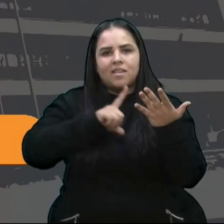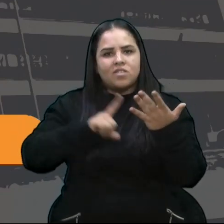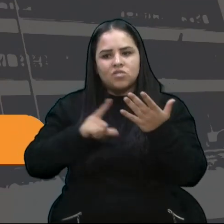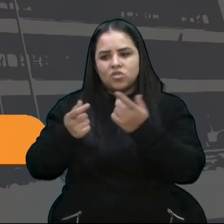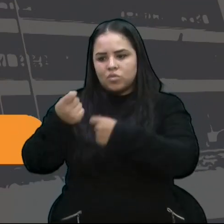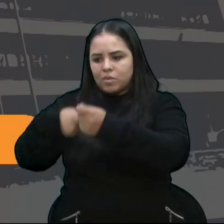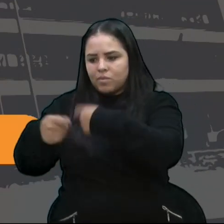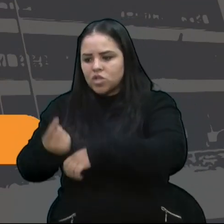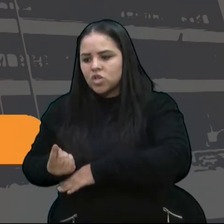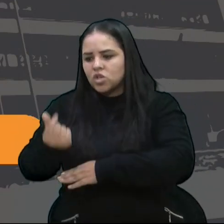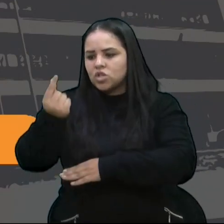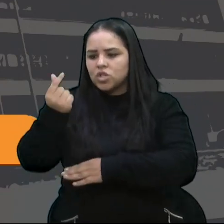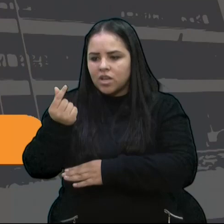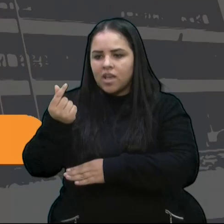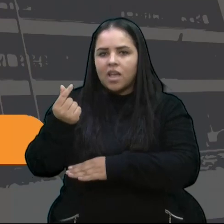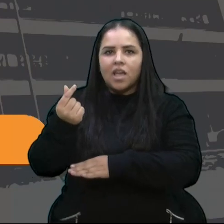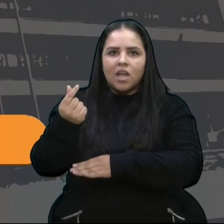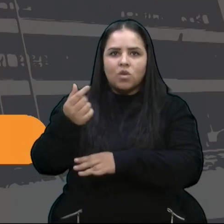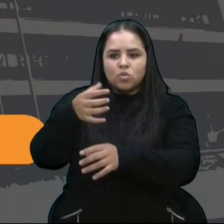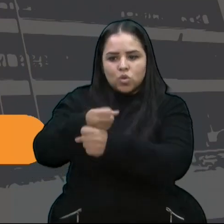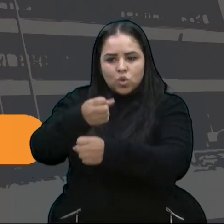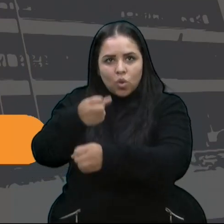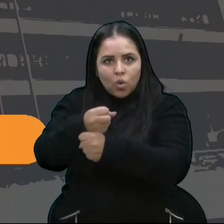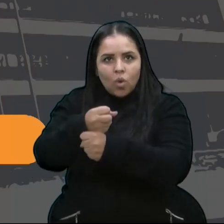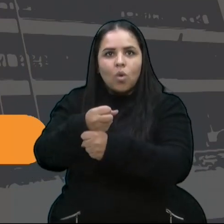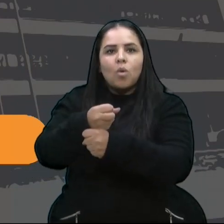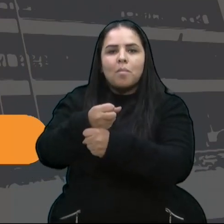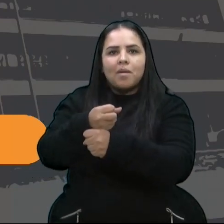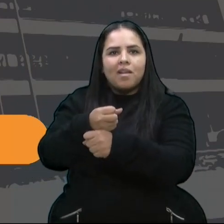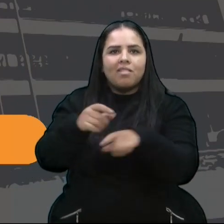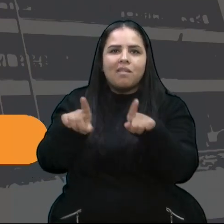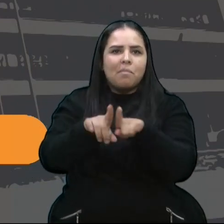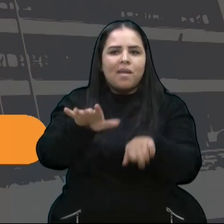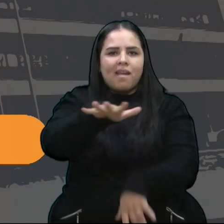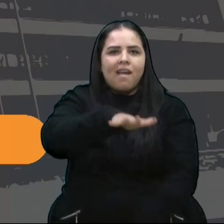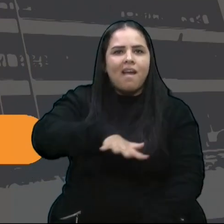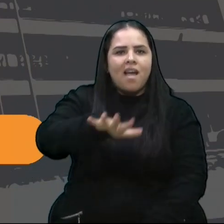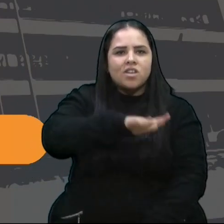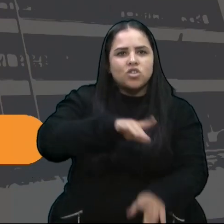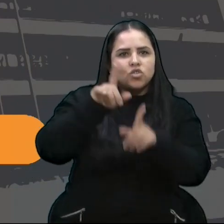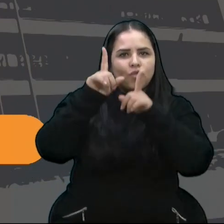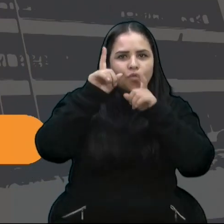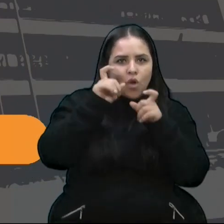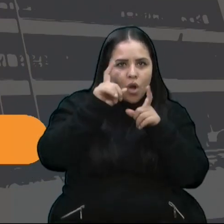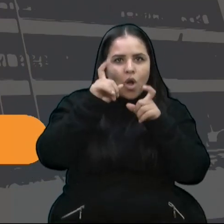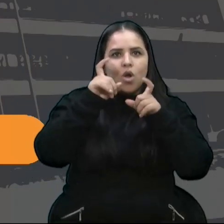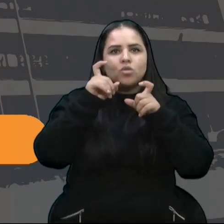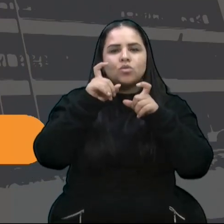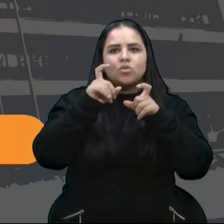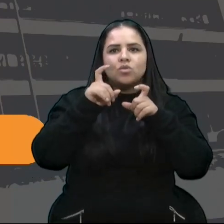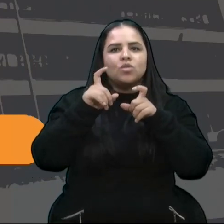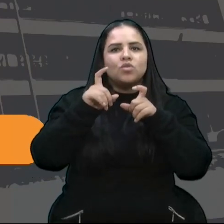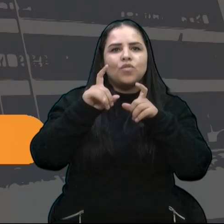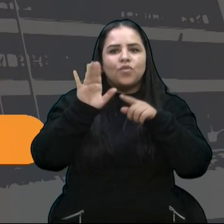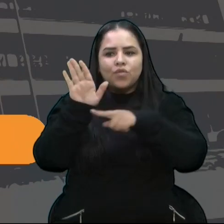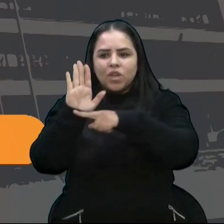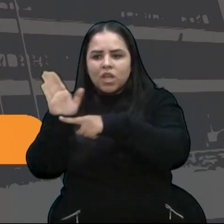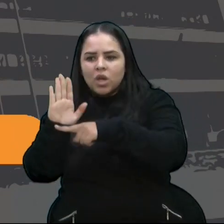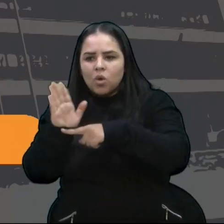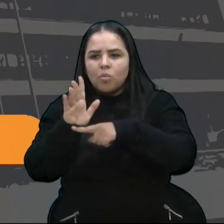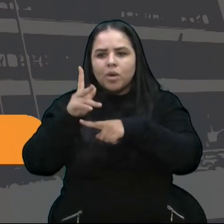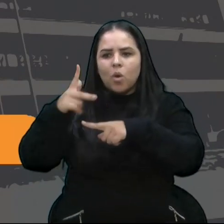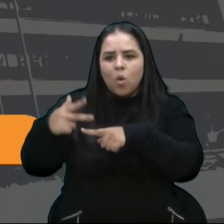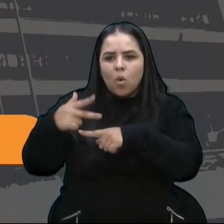de fluxo de caixas, na área também de fotografia, de edição de vídeo. Eles querem aprender